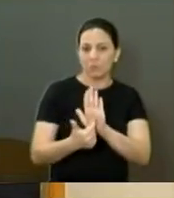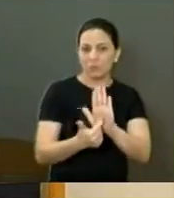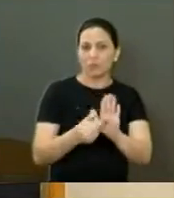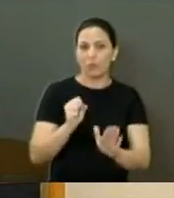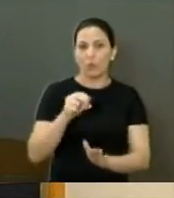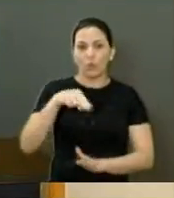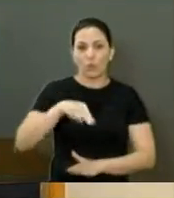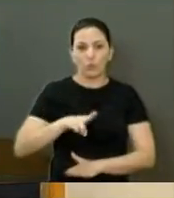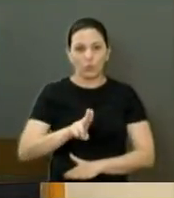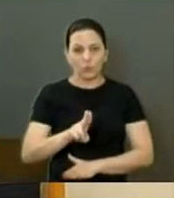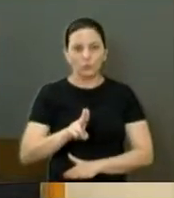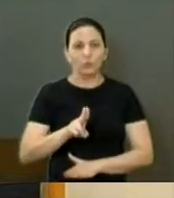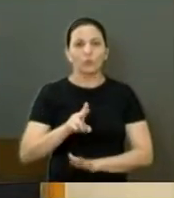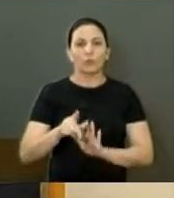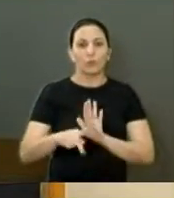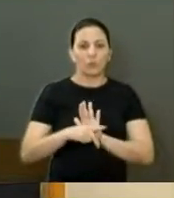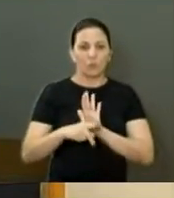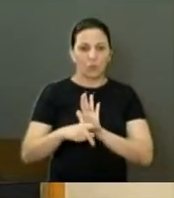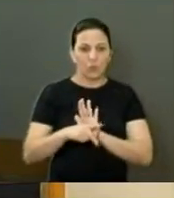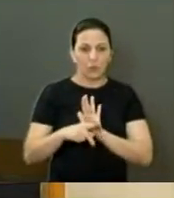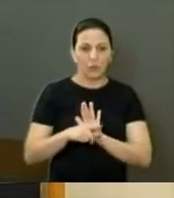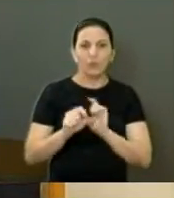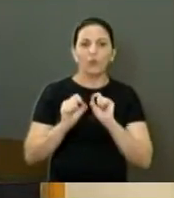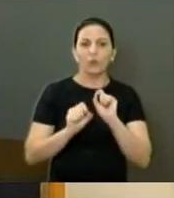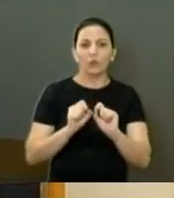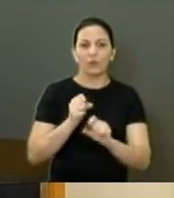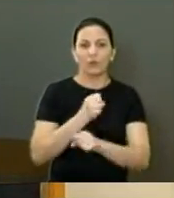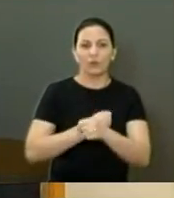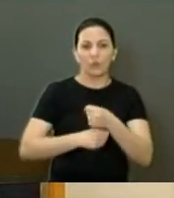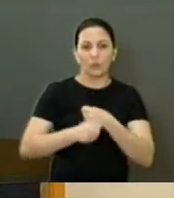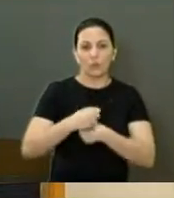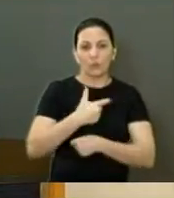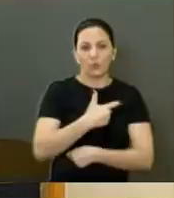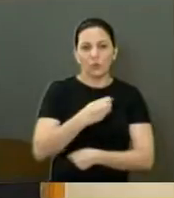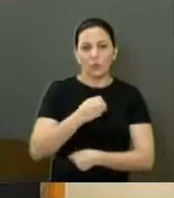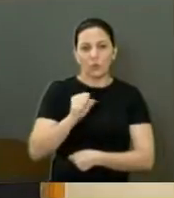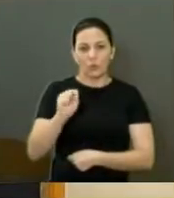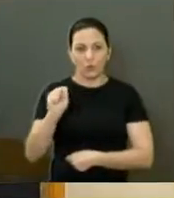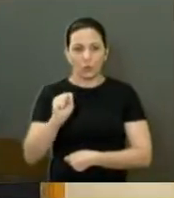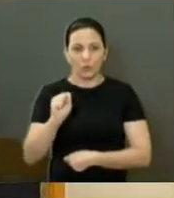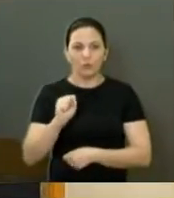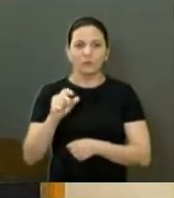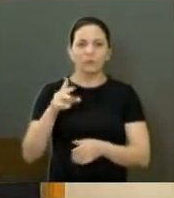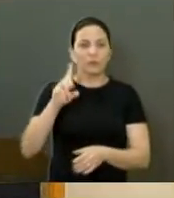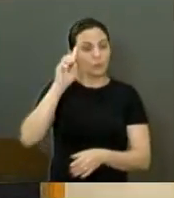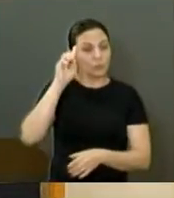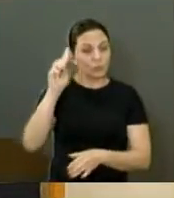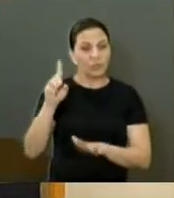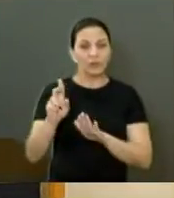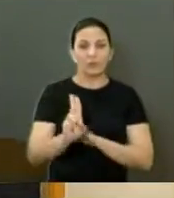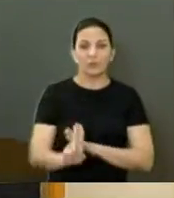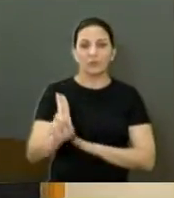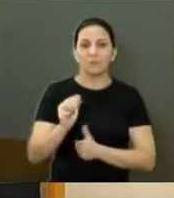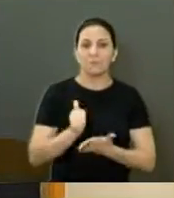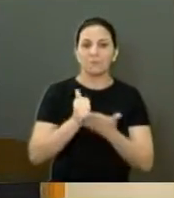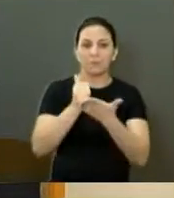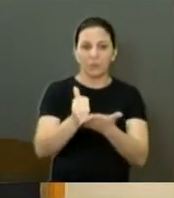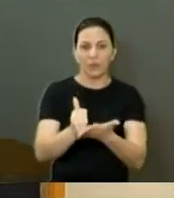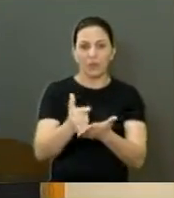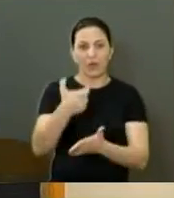ONU, Organização das Nações Unidas, desde o ano de 2008, bem como a data serve para ajudar